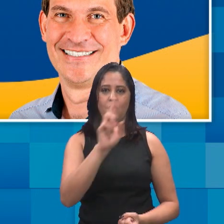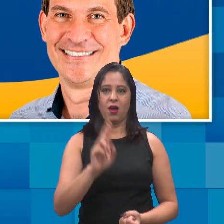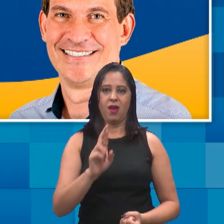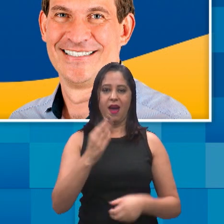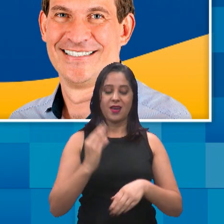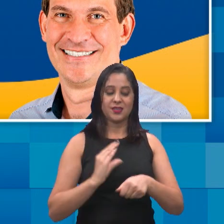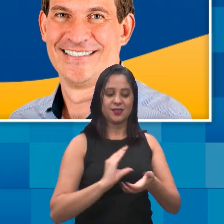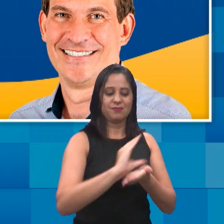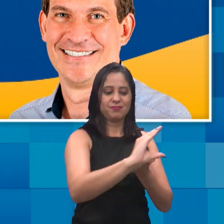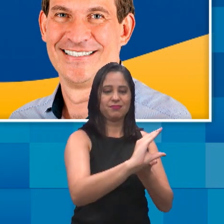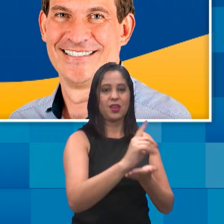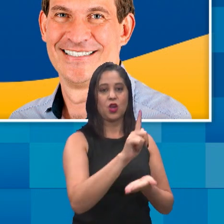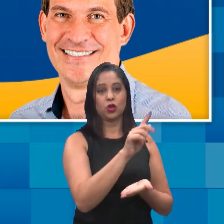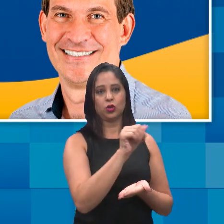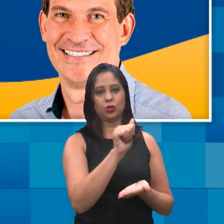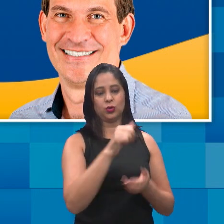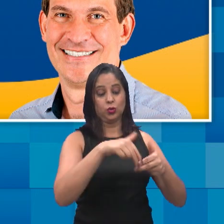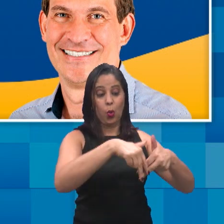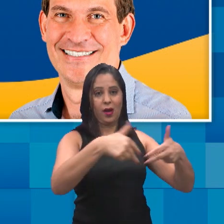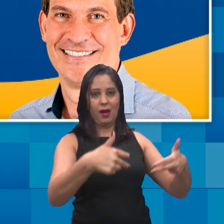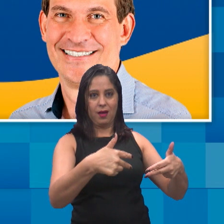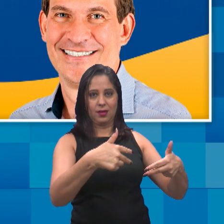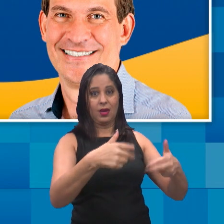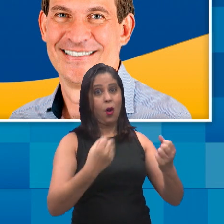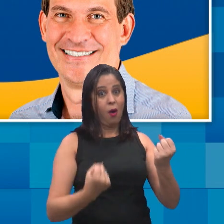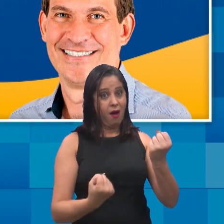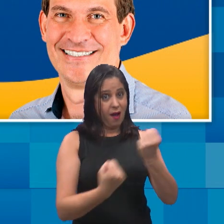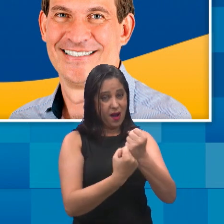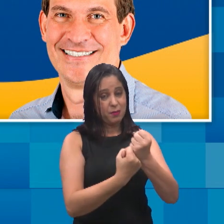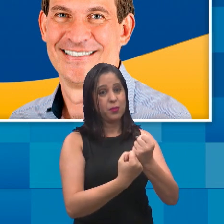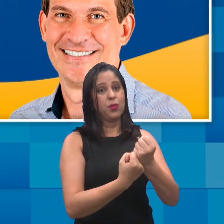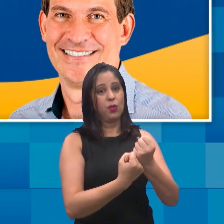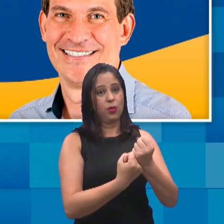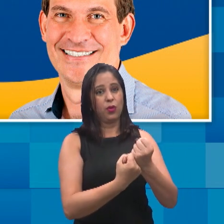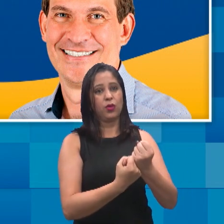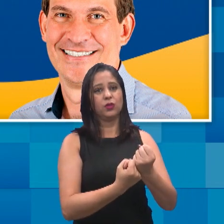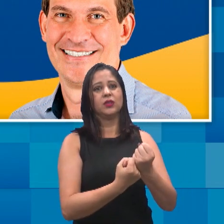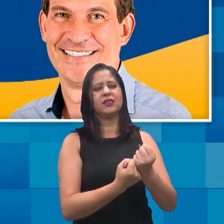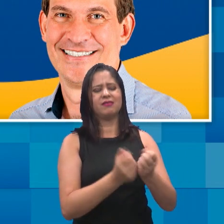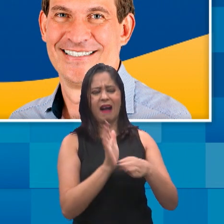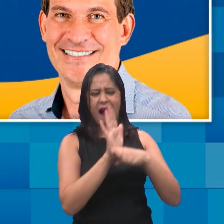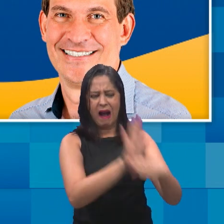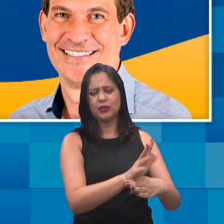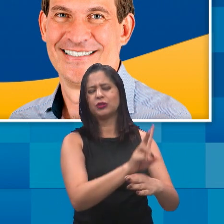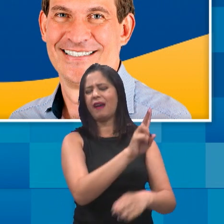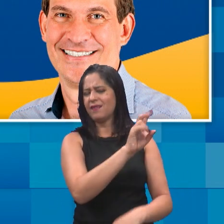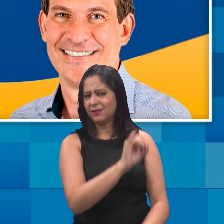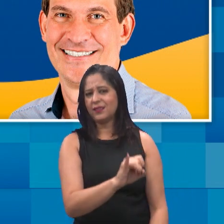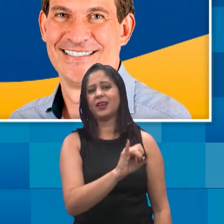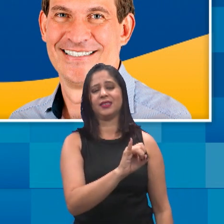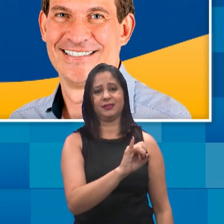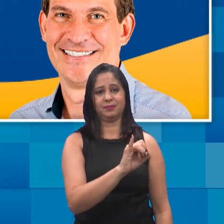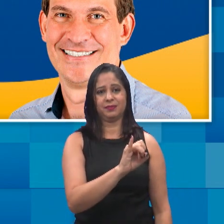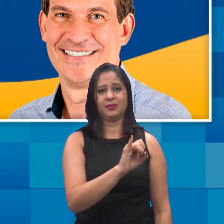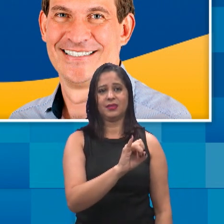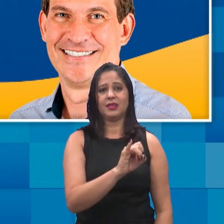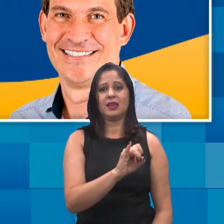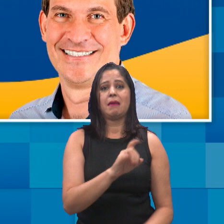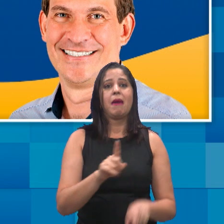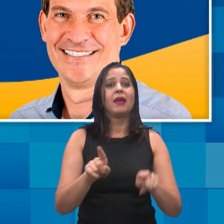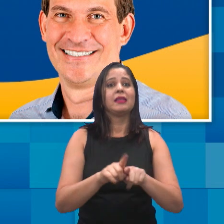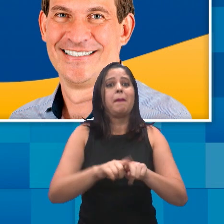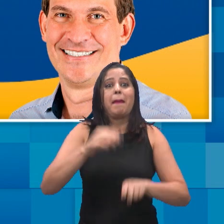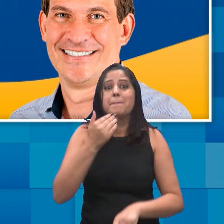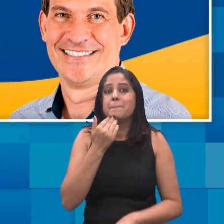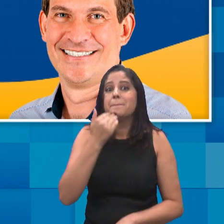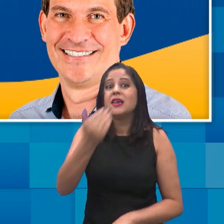ao GAC, um apoio que, sem dúvida alguma, vai fazer muita diferença, e o que a gente também pleiteou?